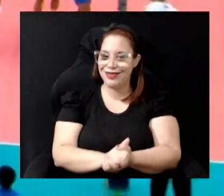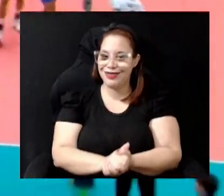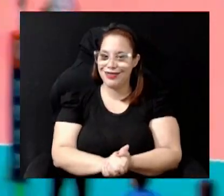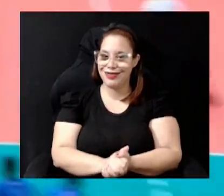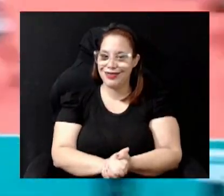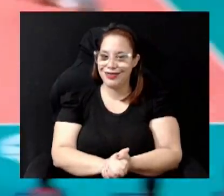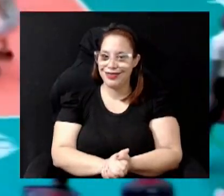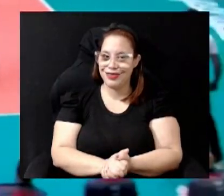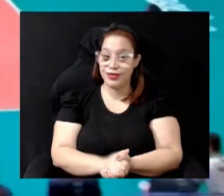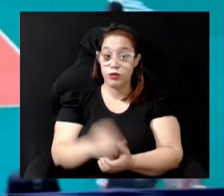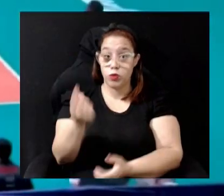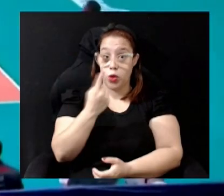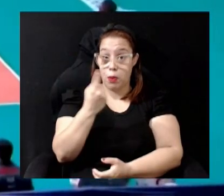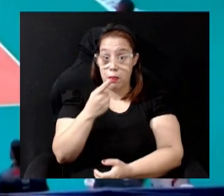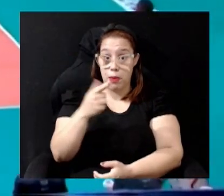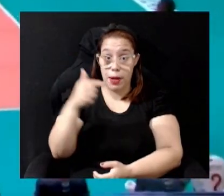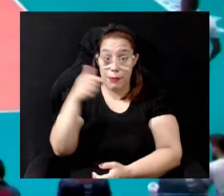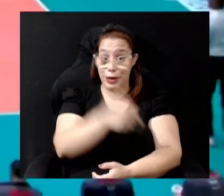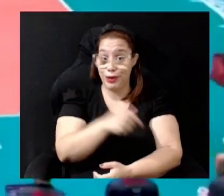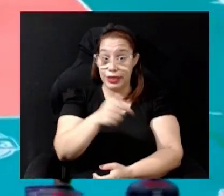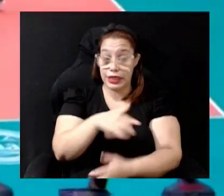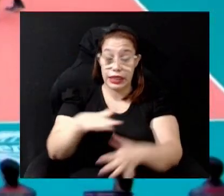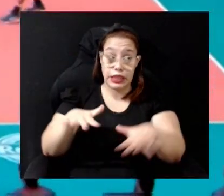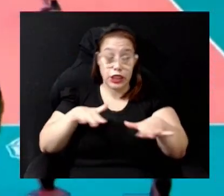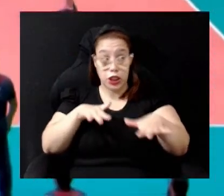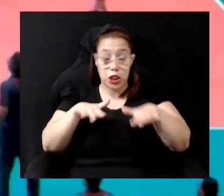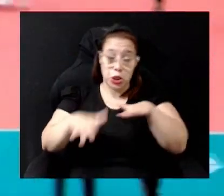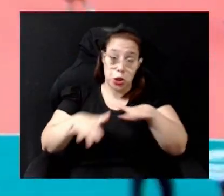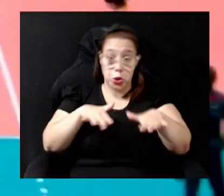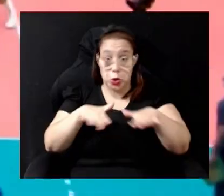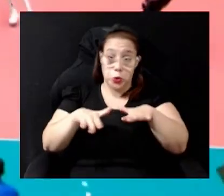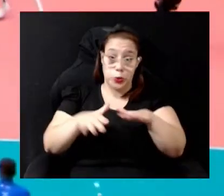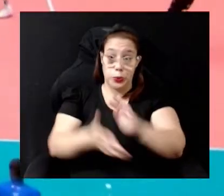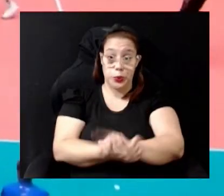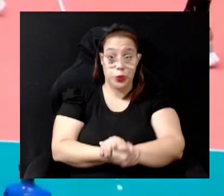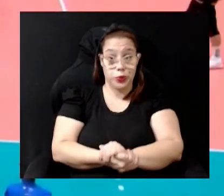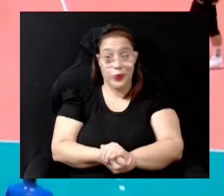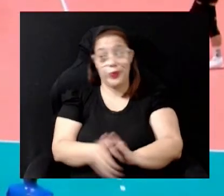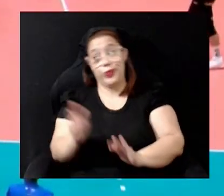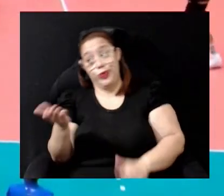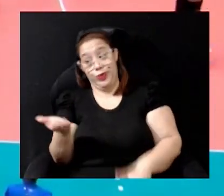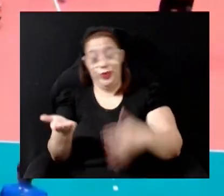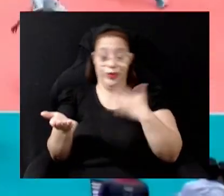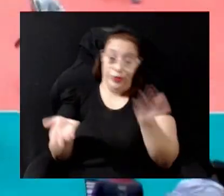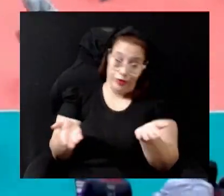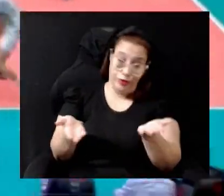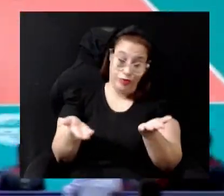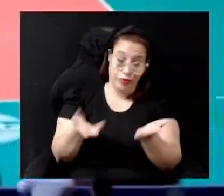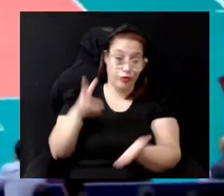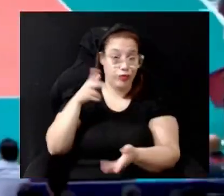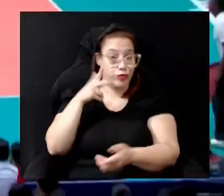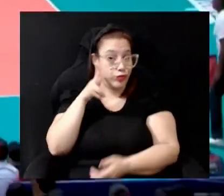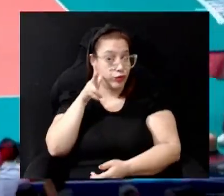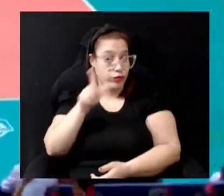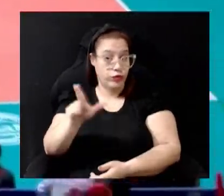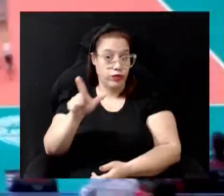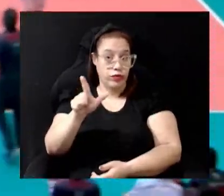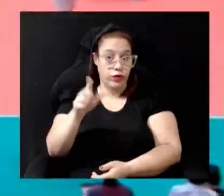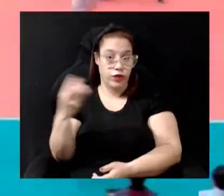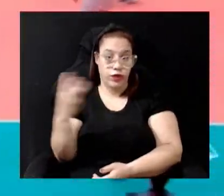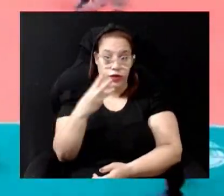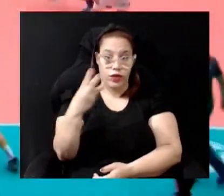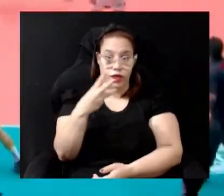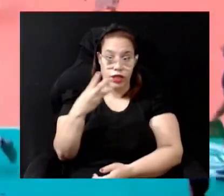Primeiro set muito equilibrado, jogo lá e cá. Para conseguir marcar o 30º ponto,